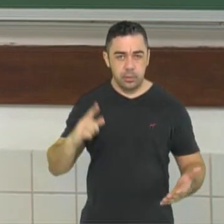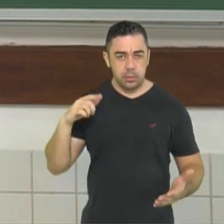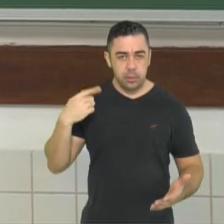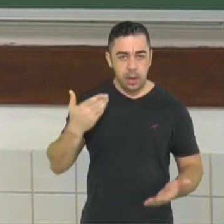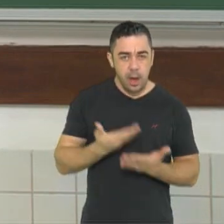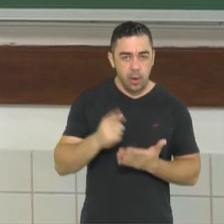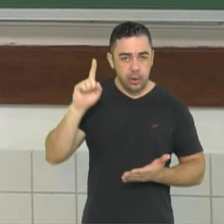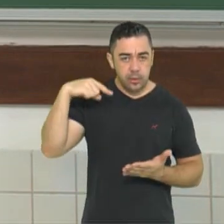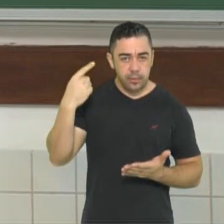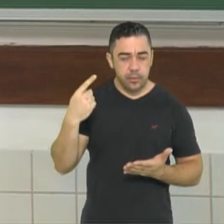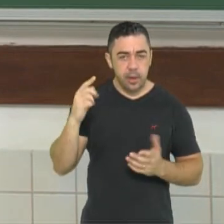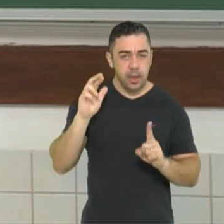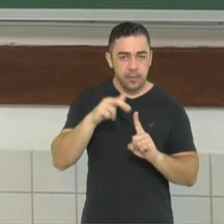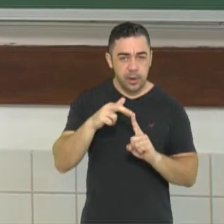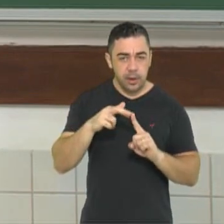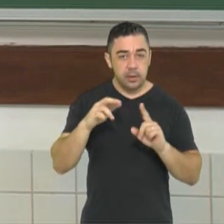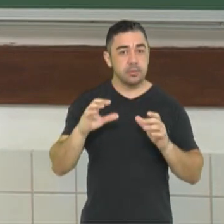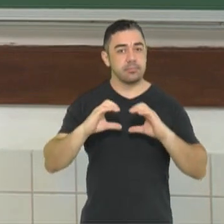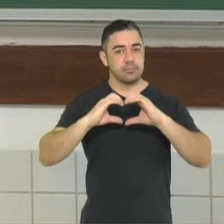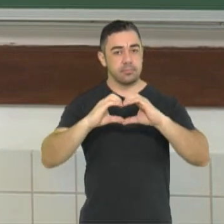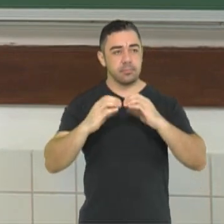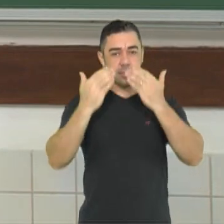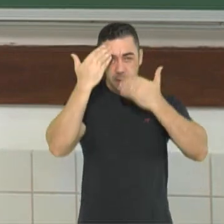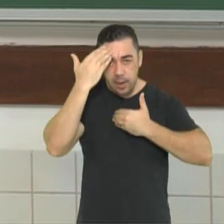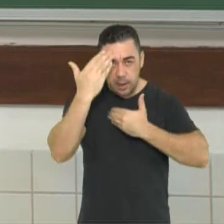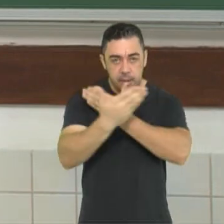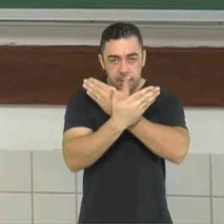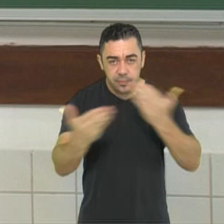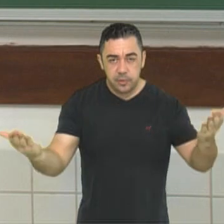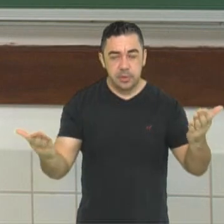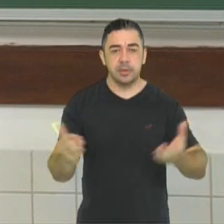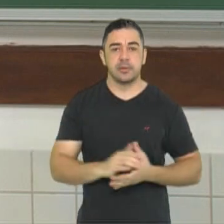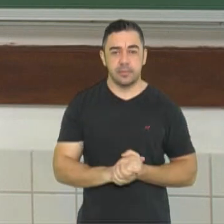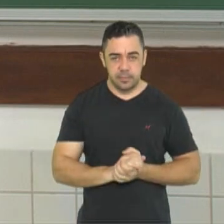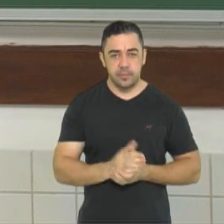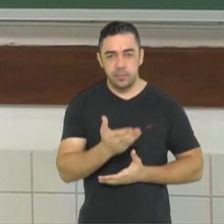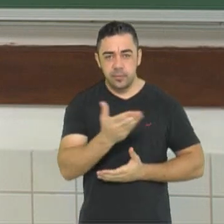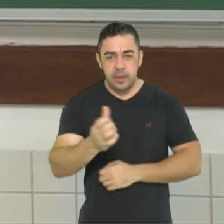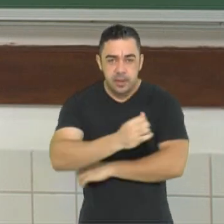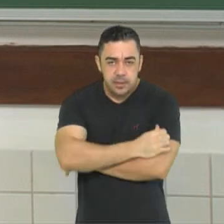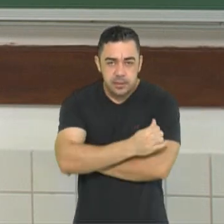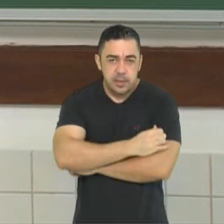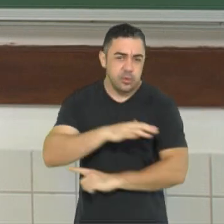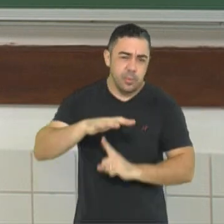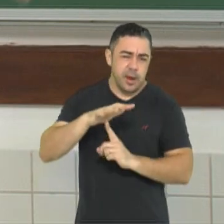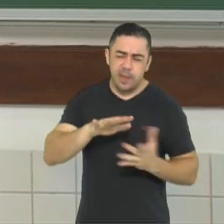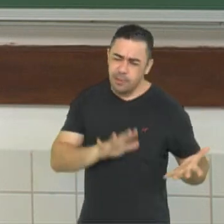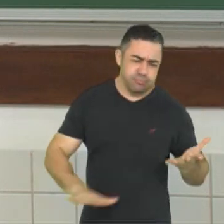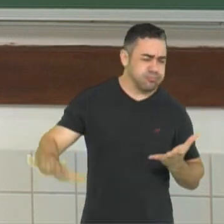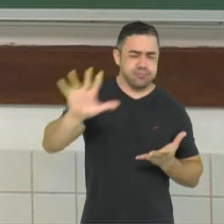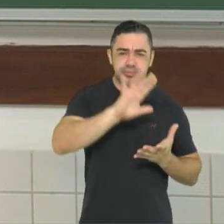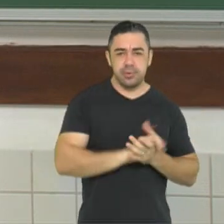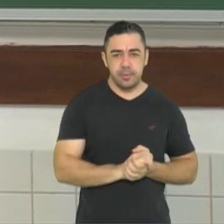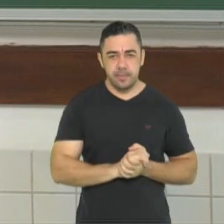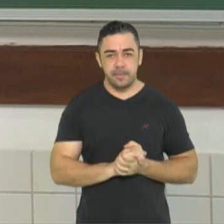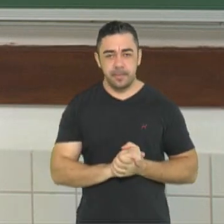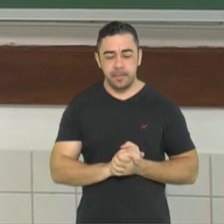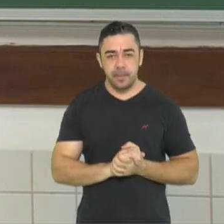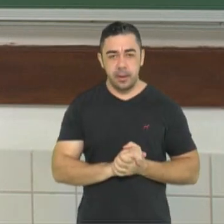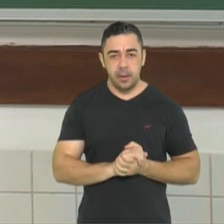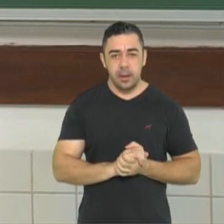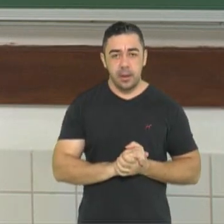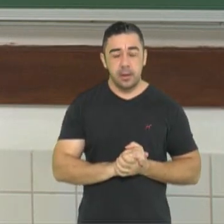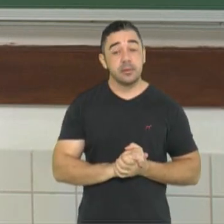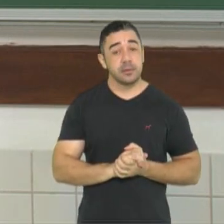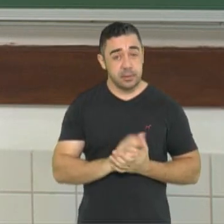perca. Fechando as referências, só agradecimento, galerinha, do sexto ano, do Paranazão todo aí. E, como sempre, a gente